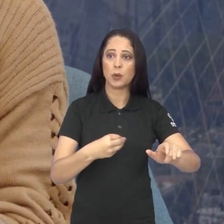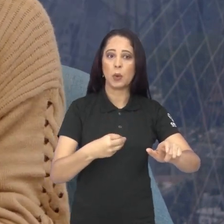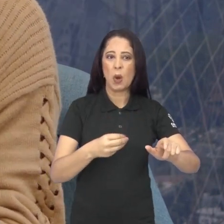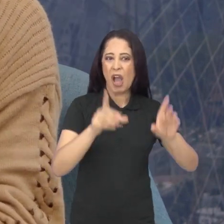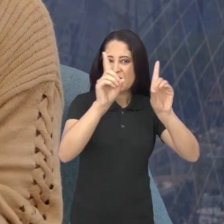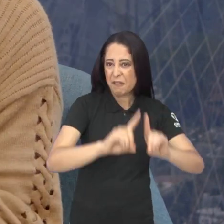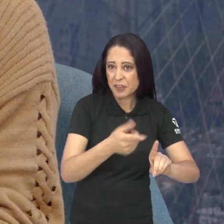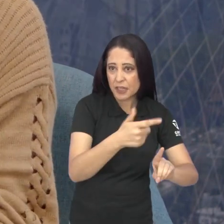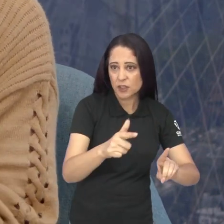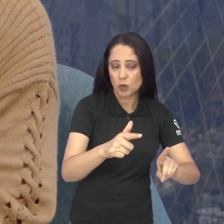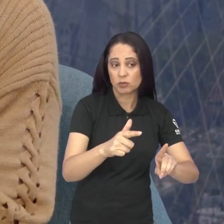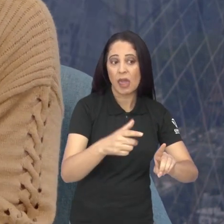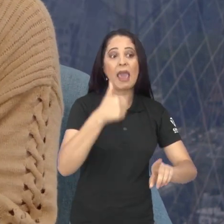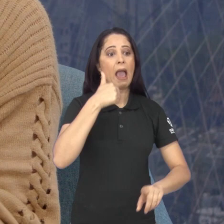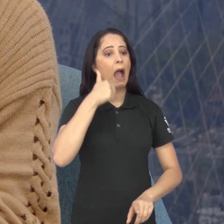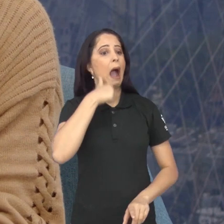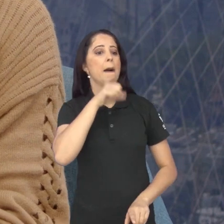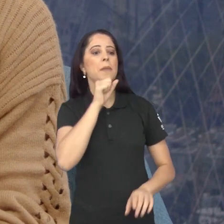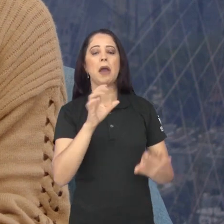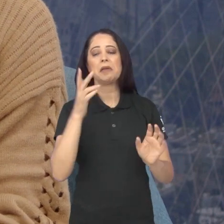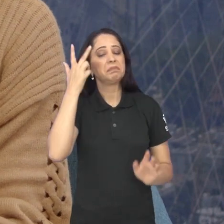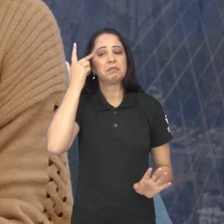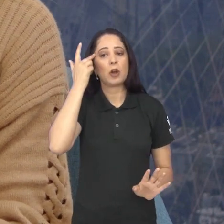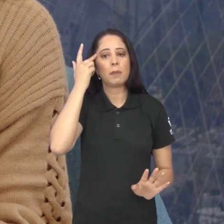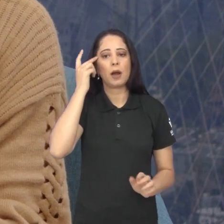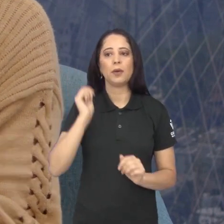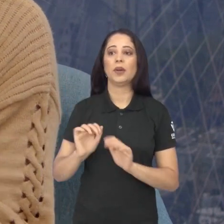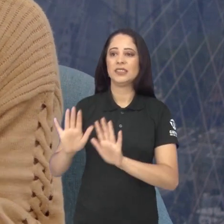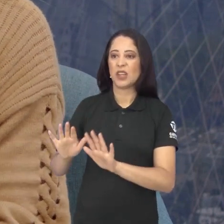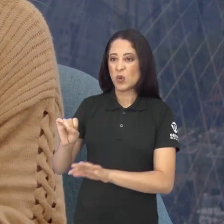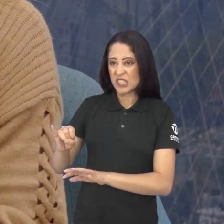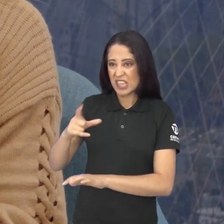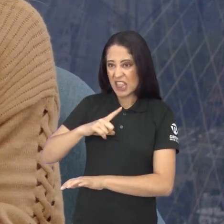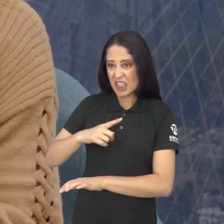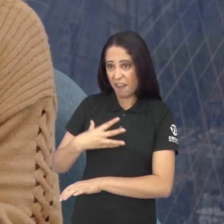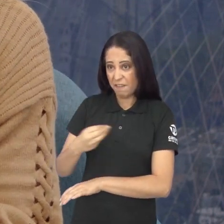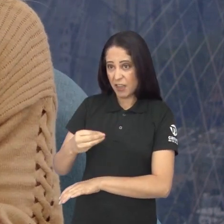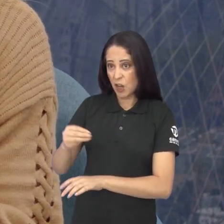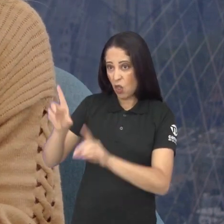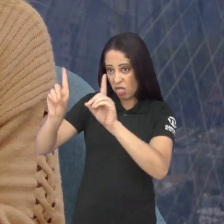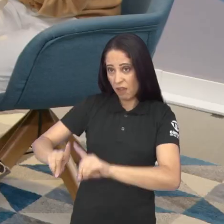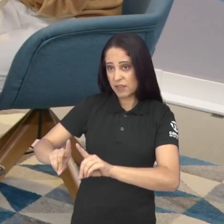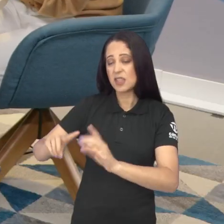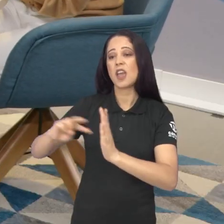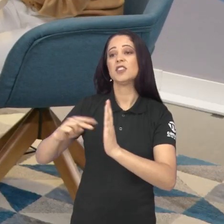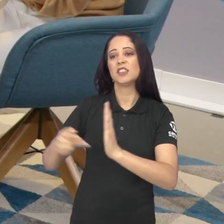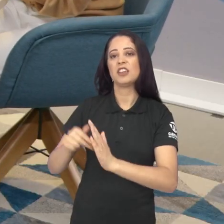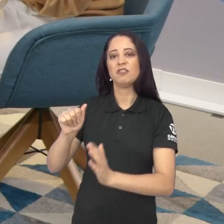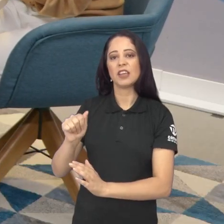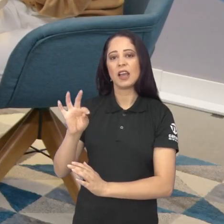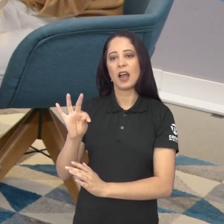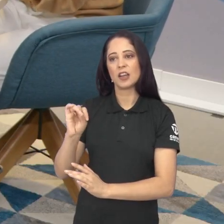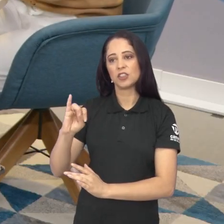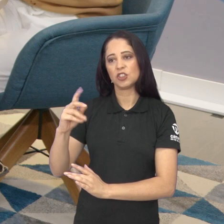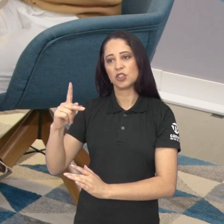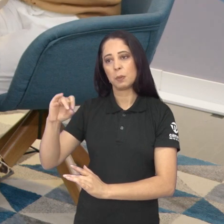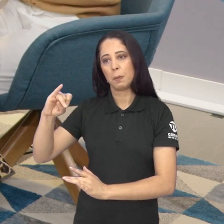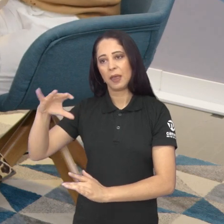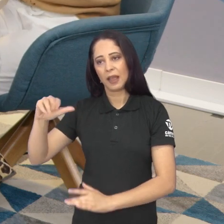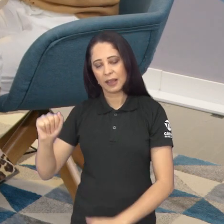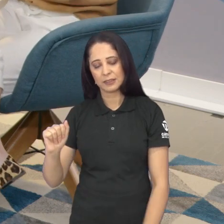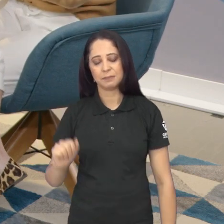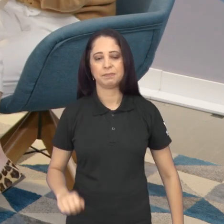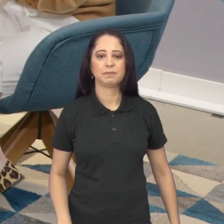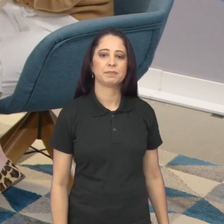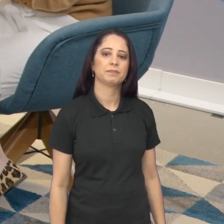do português atípico, que não é típico, e aí mães atípicas. Bacana. E quer complementar alguma coisa? Não,